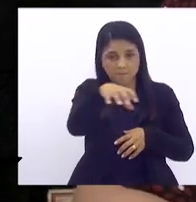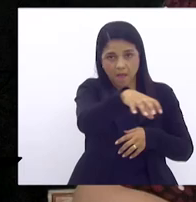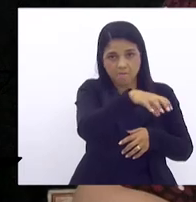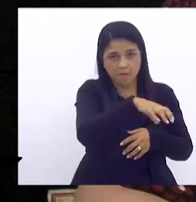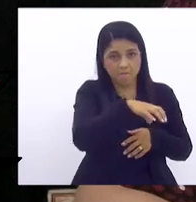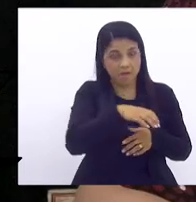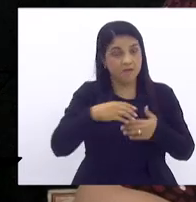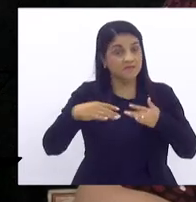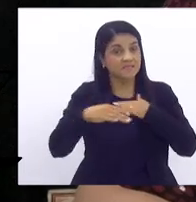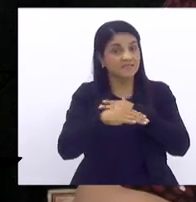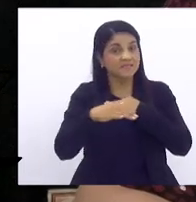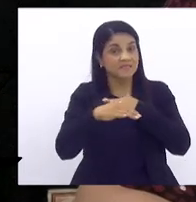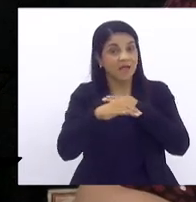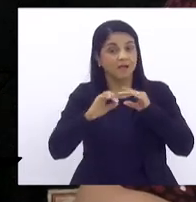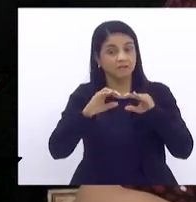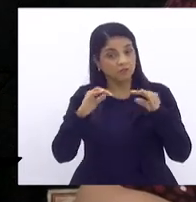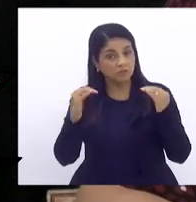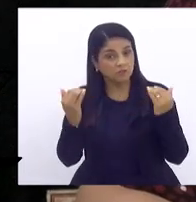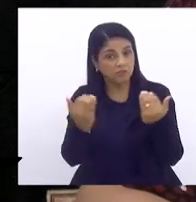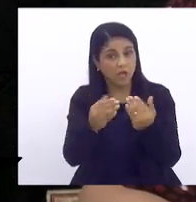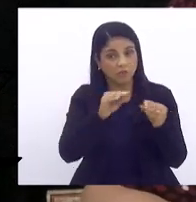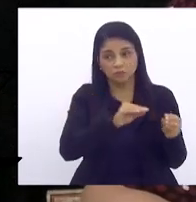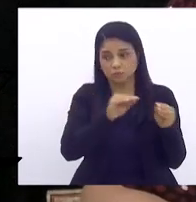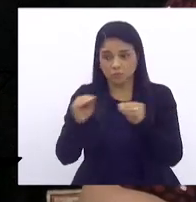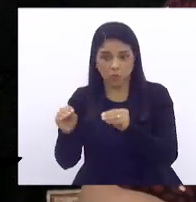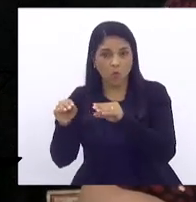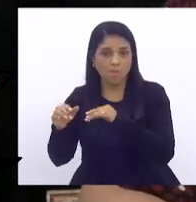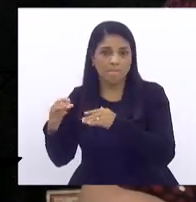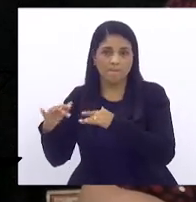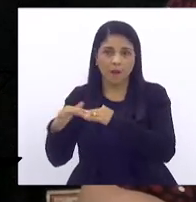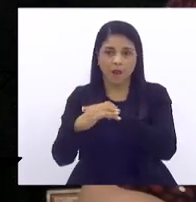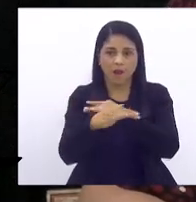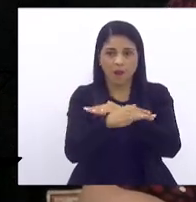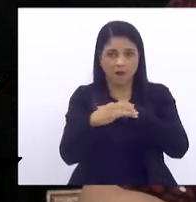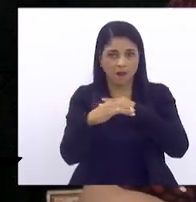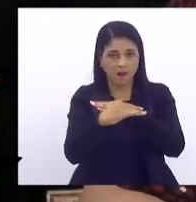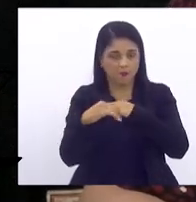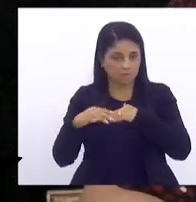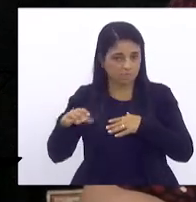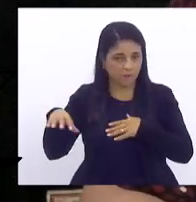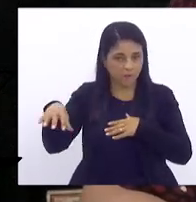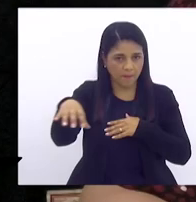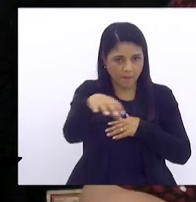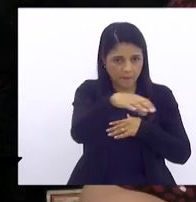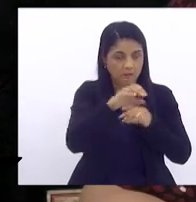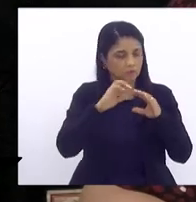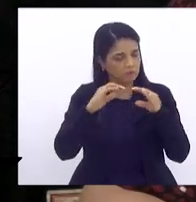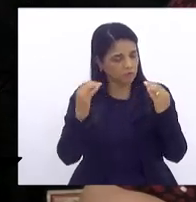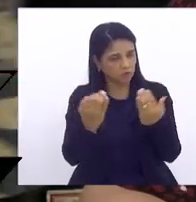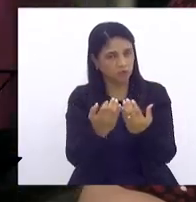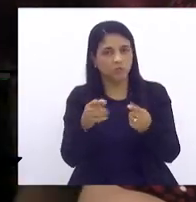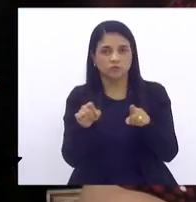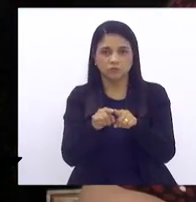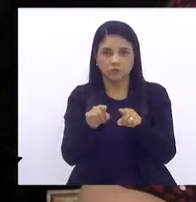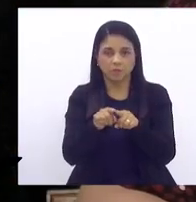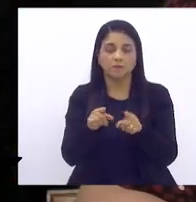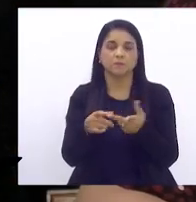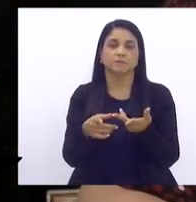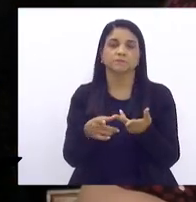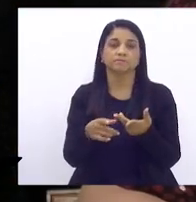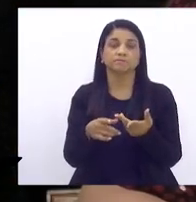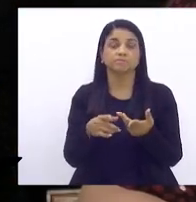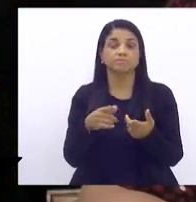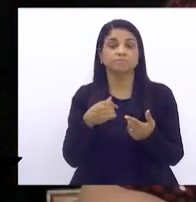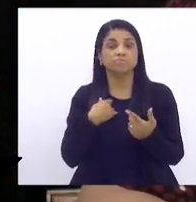também em torno do estádio, Maracanã, enfim, dos estádios, né, que a gente tem disponível das nossas arenas. E